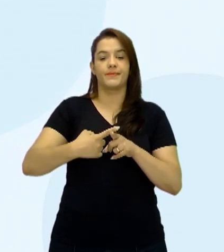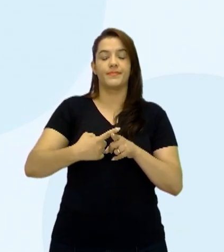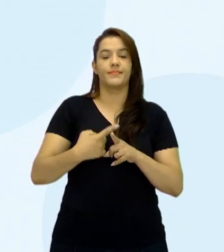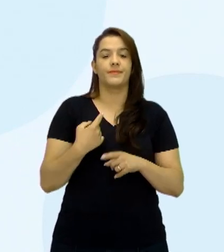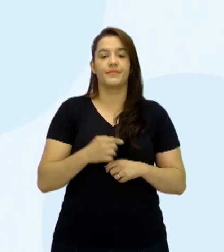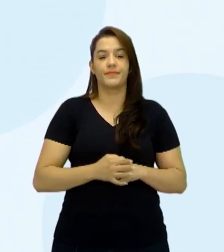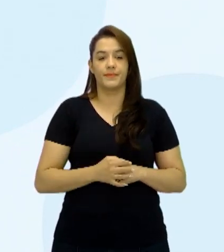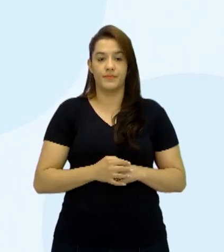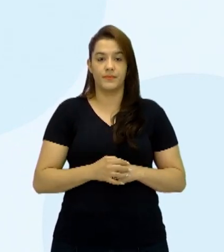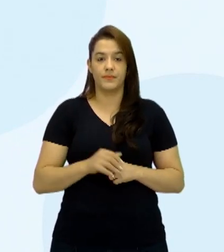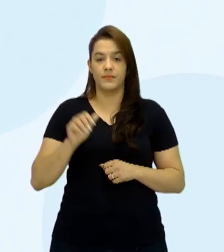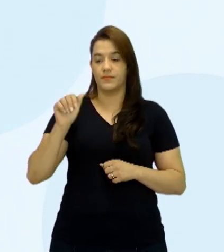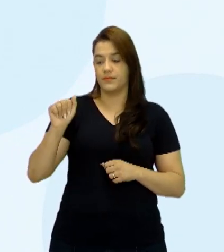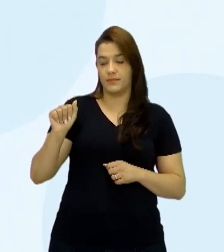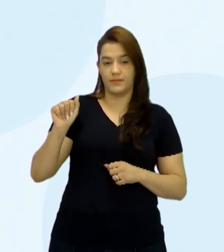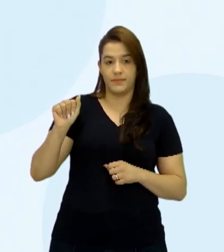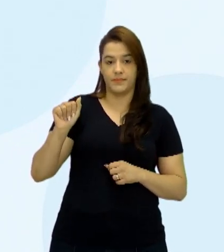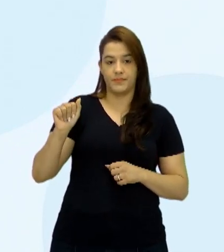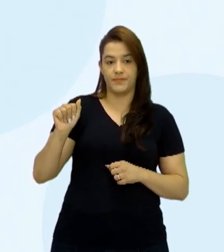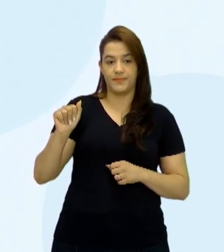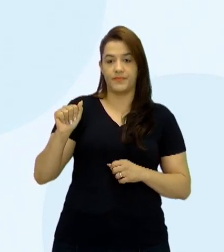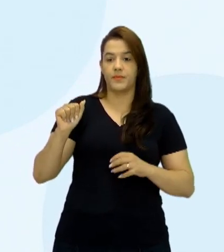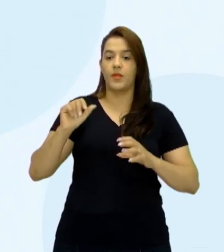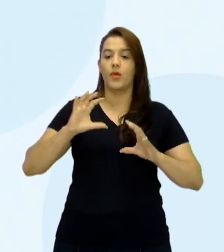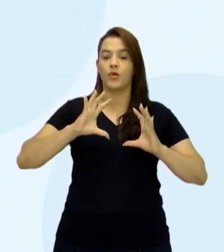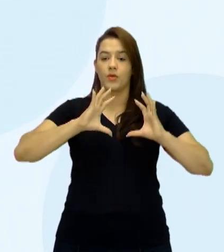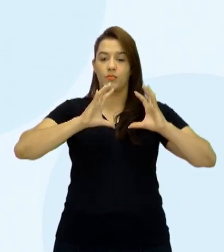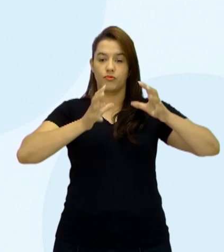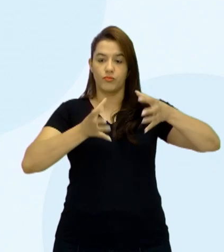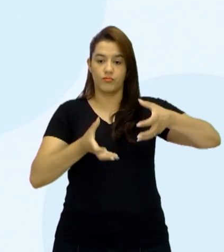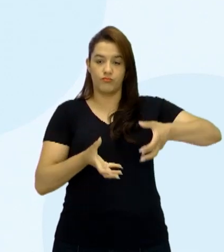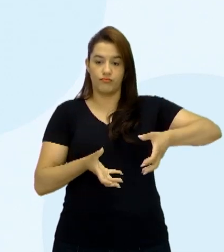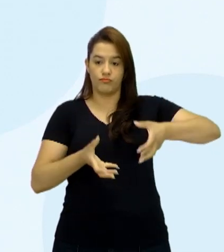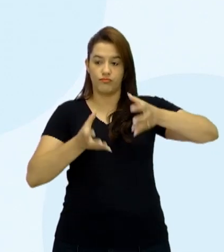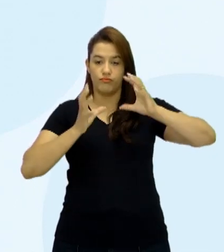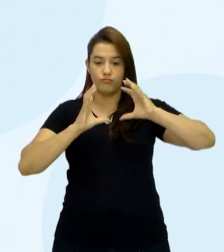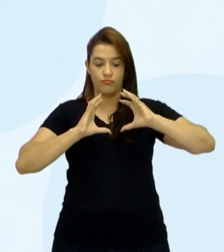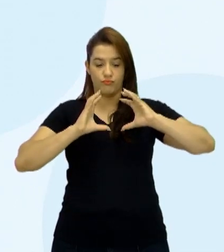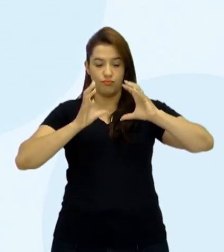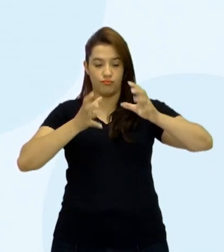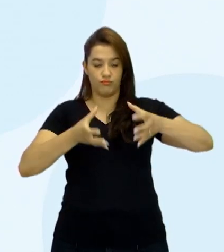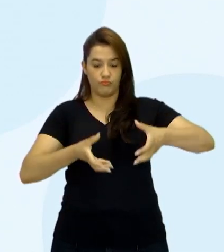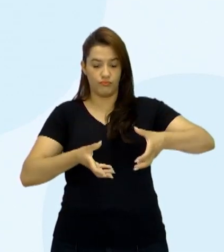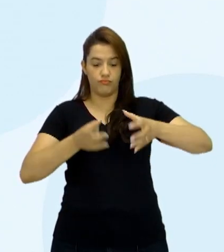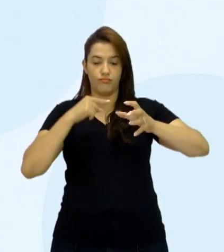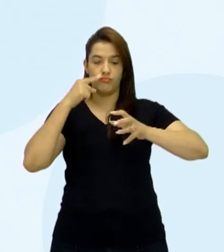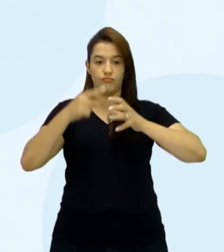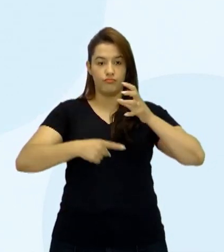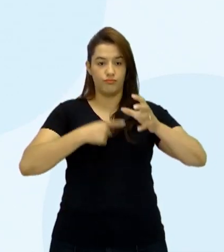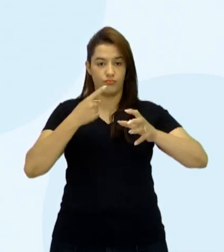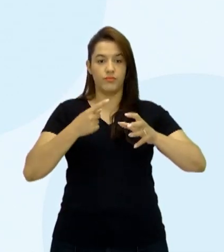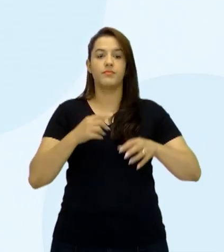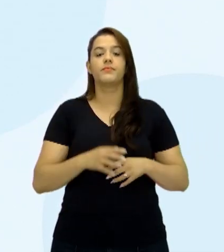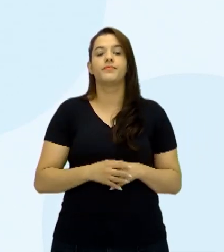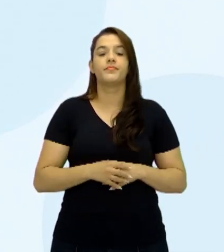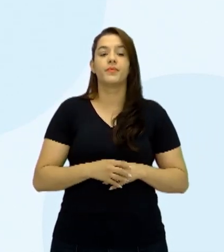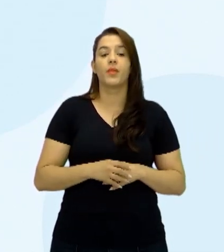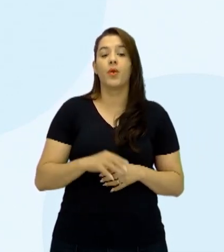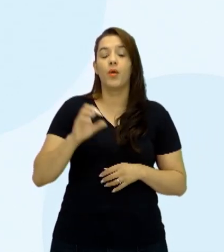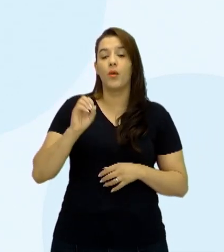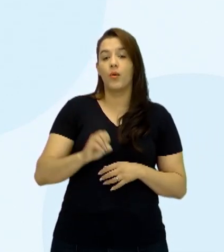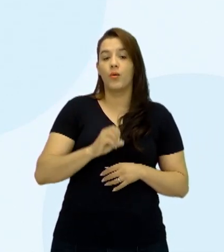achatada nos polos? É devido à rotação da Terra, alternativa A. É